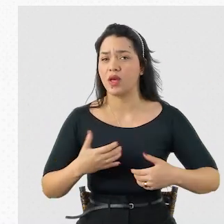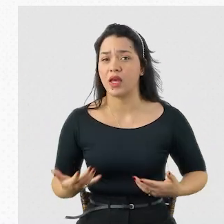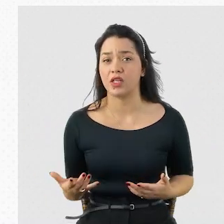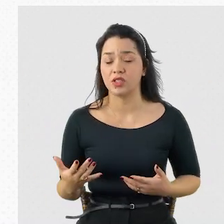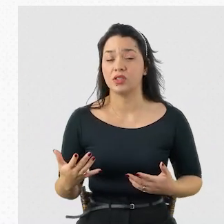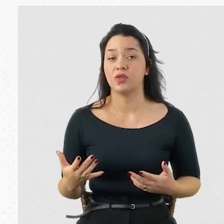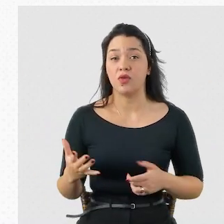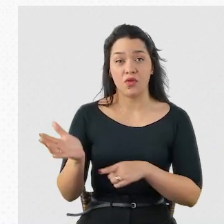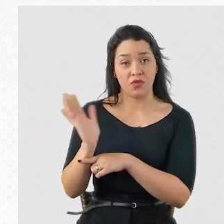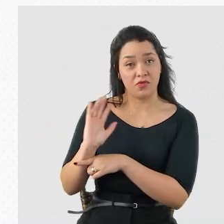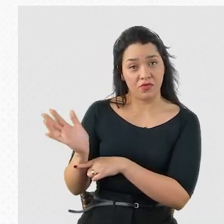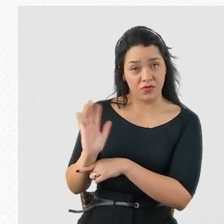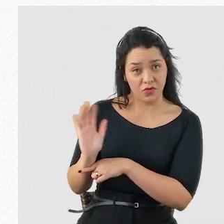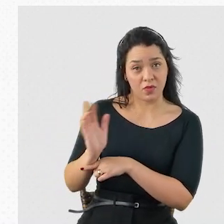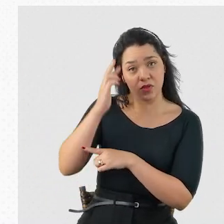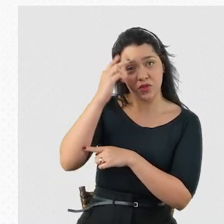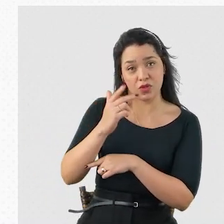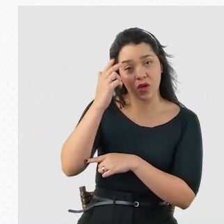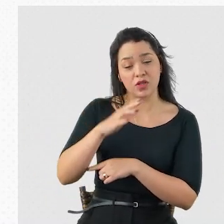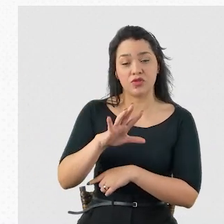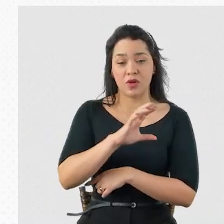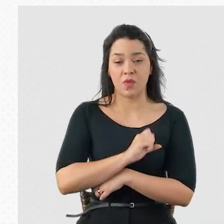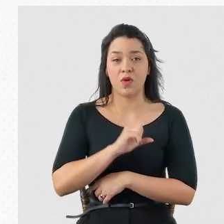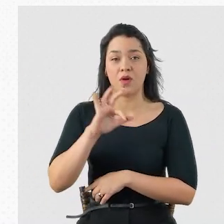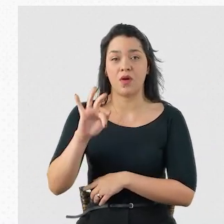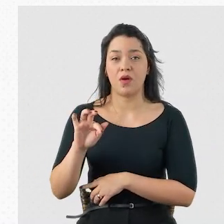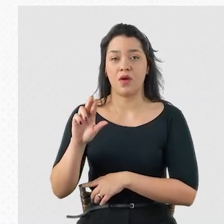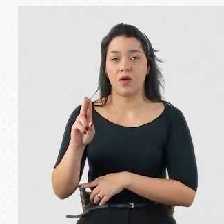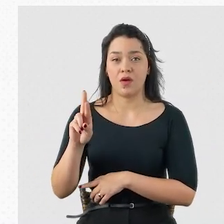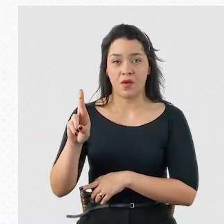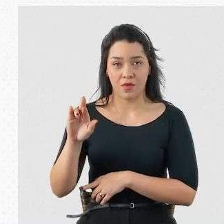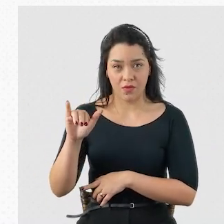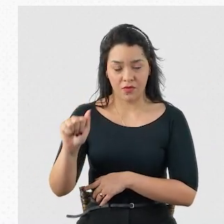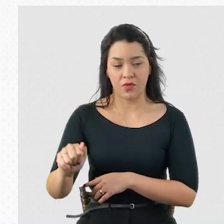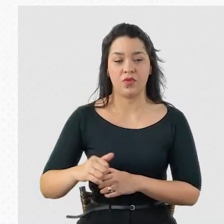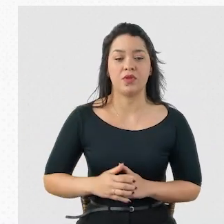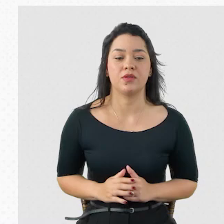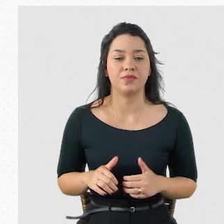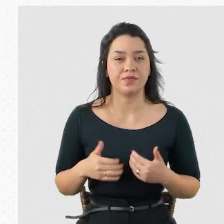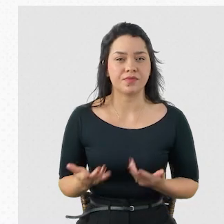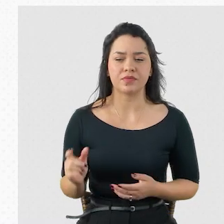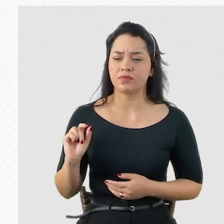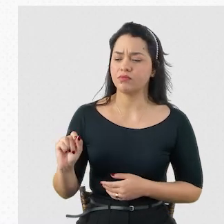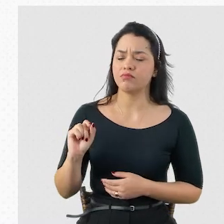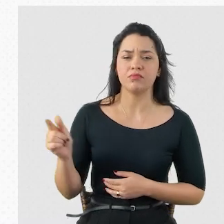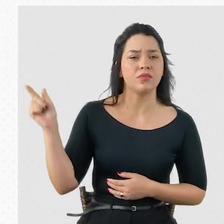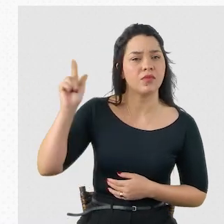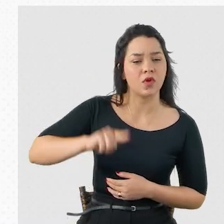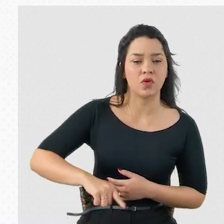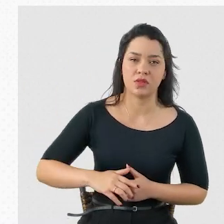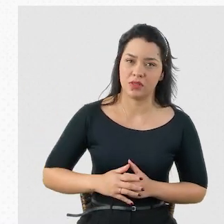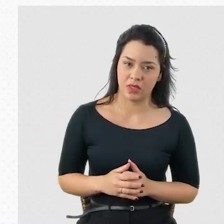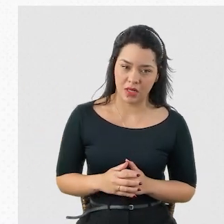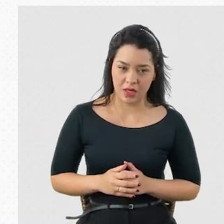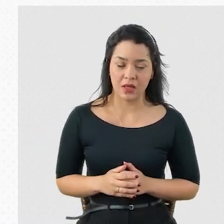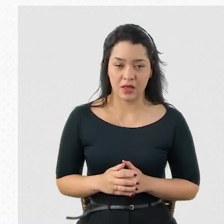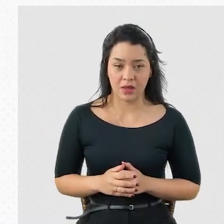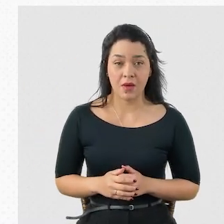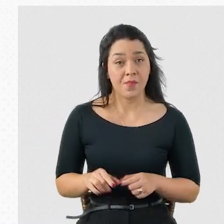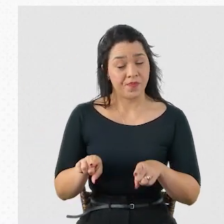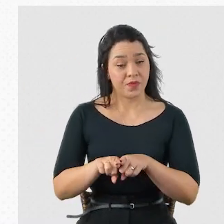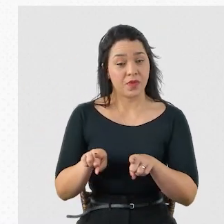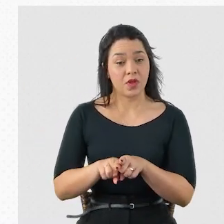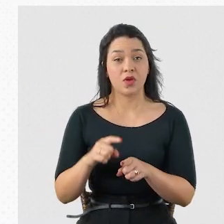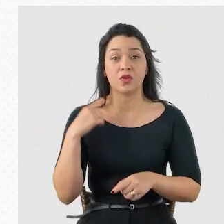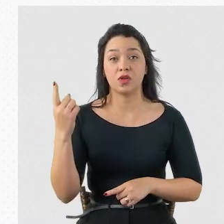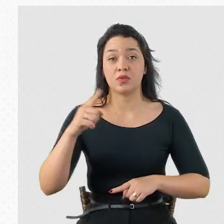Uma História de Amor e Fúria. Assistam, né? Eu vou dar a indicação para vocês assistirem. Mas, professor, onde é que a gente consegue? No mesmo lugar que consegue acessar